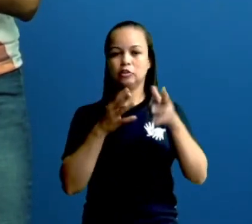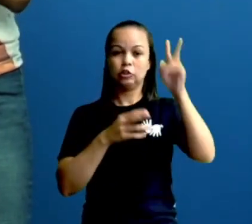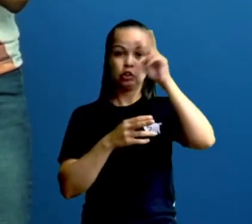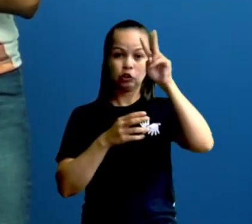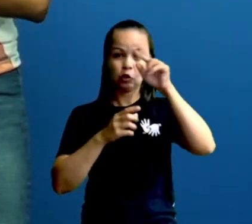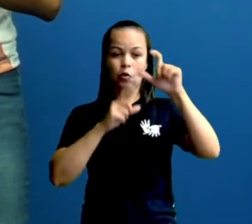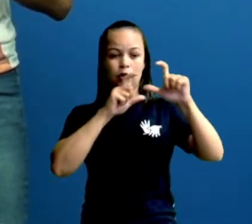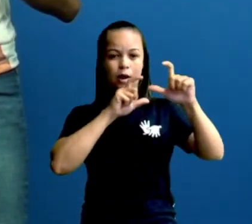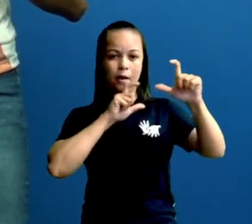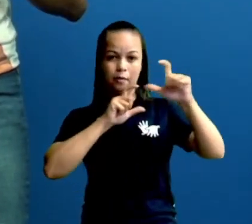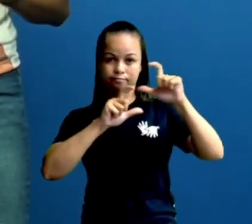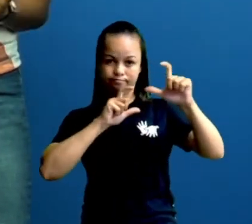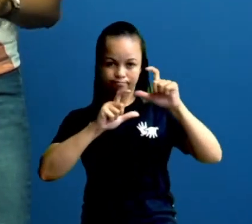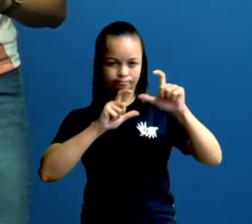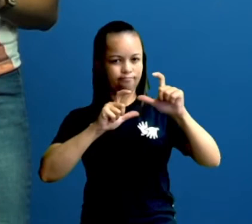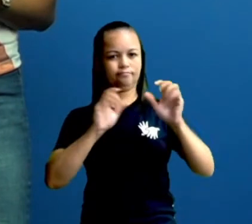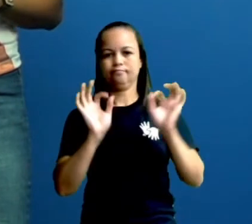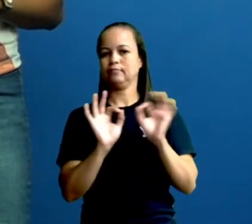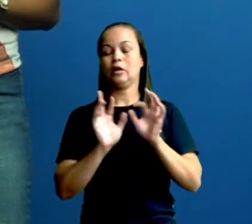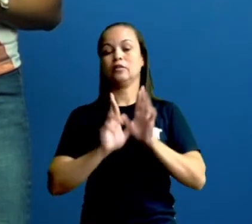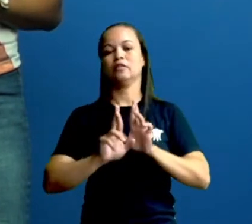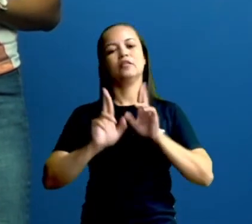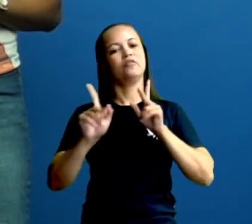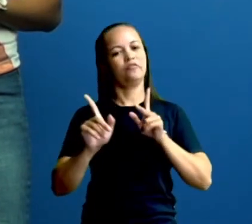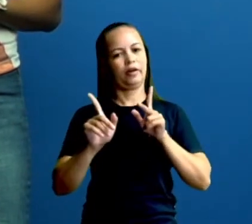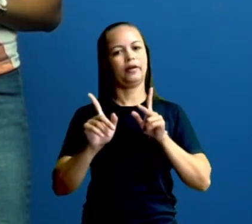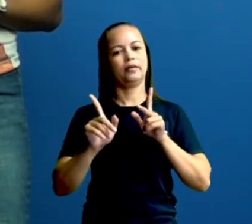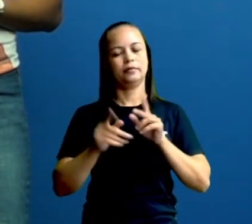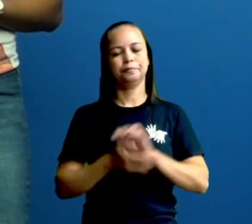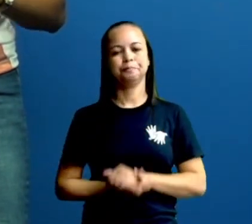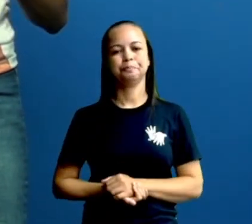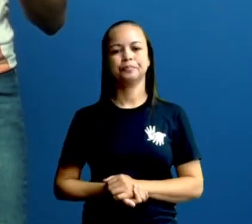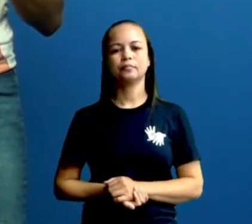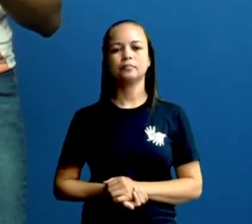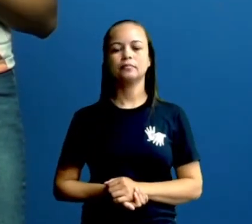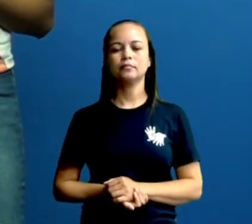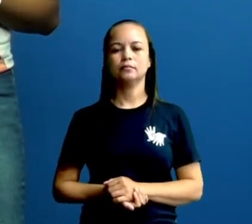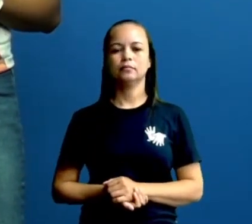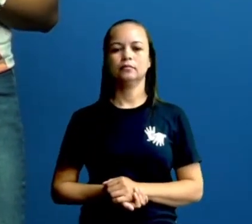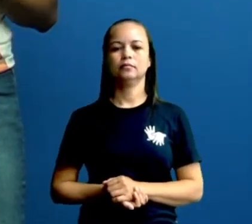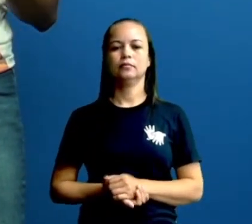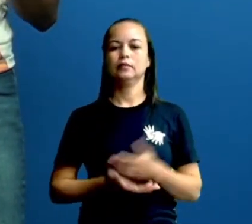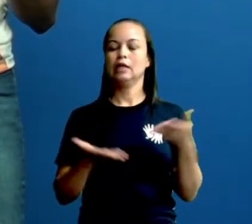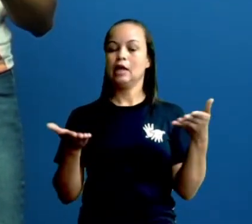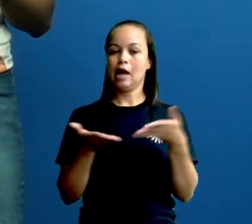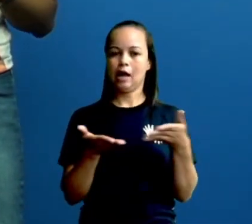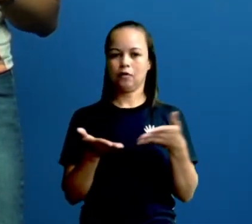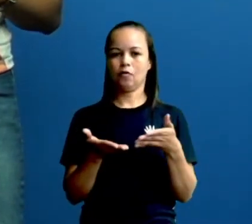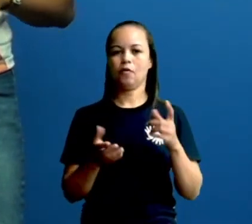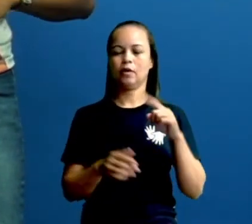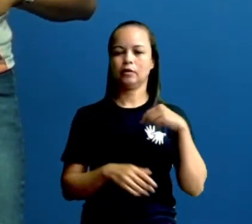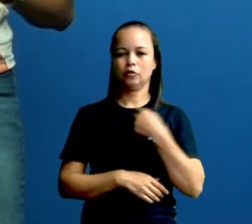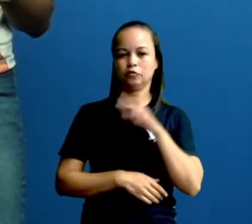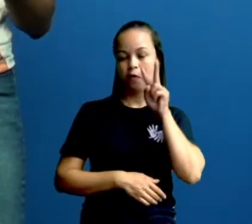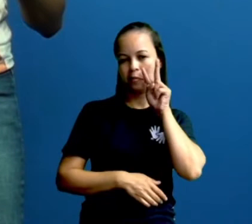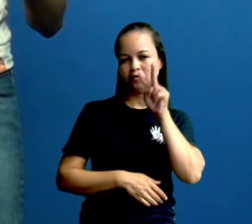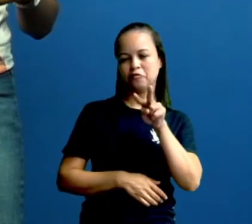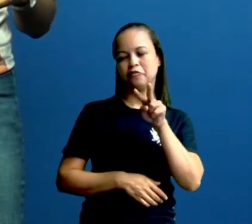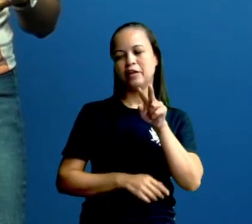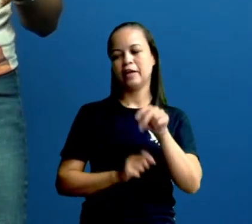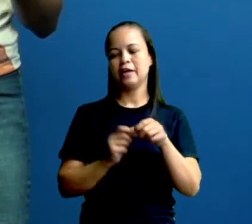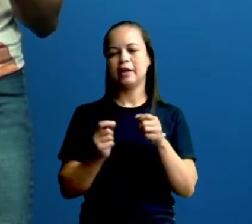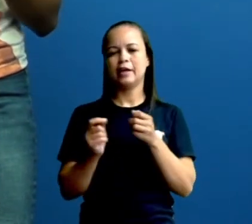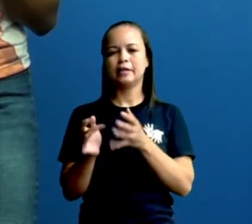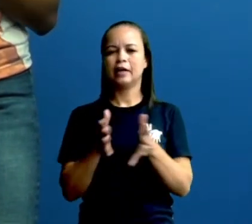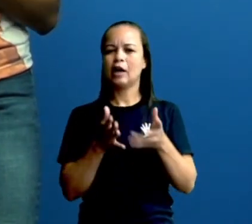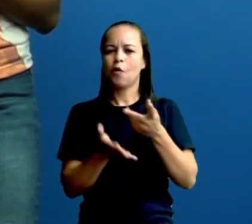histórias em quadrinho. Então, você fique ligadinho aí nesse ponto. E agora, a gente vai ver exatamente algumas